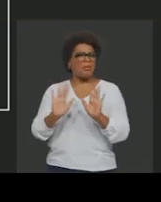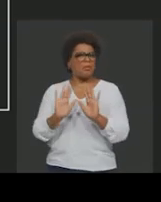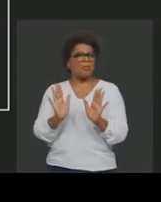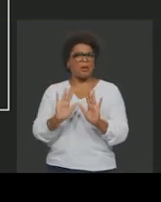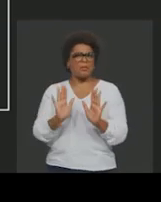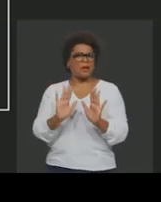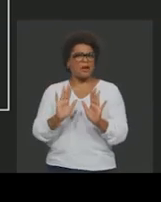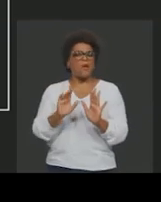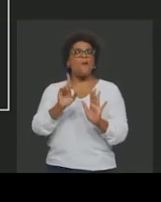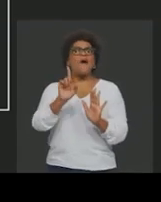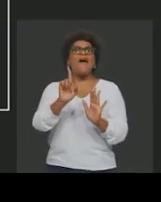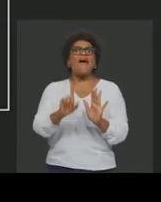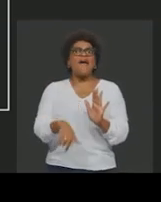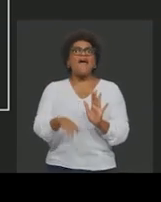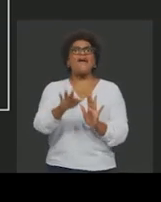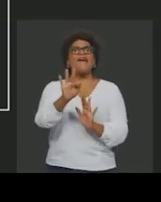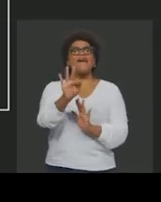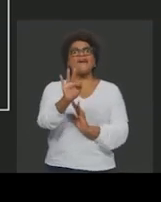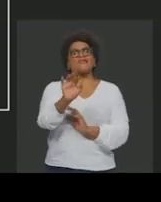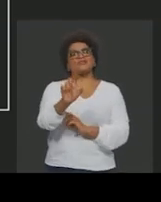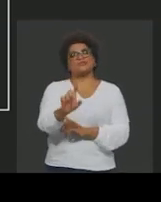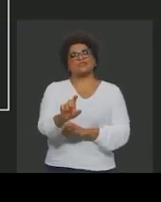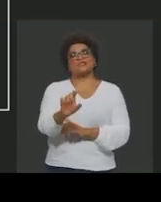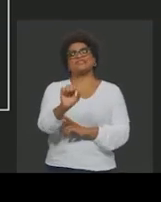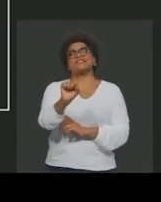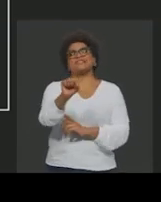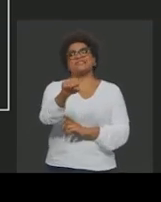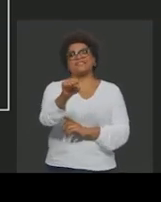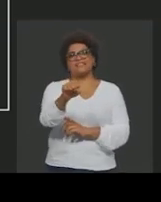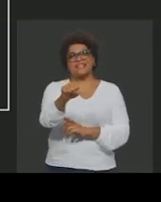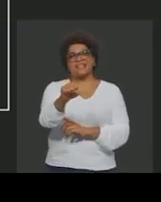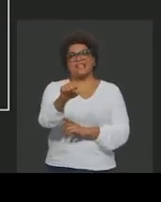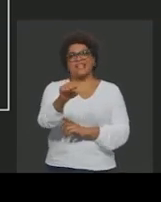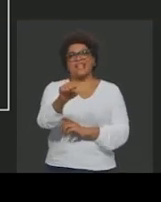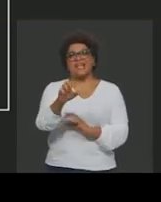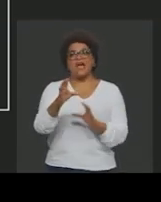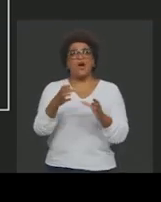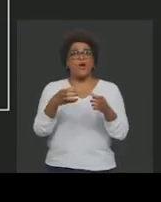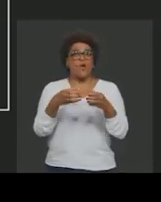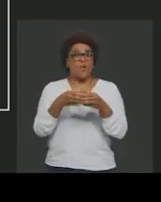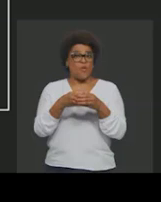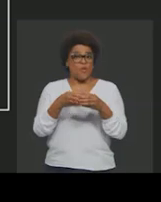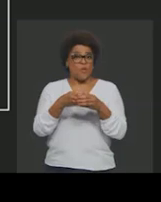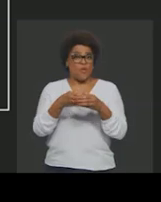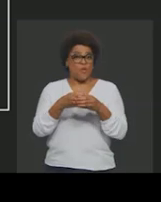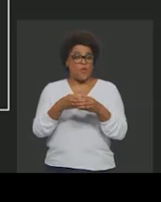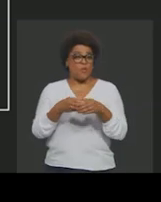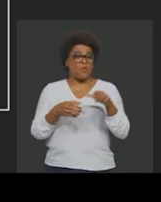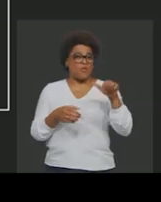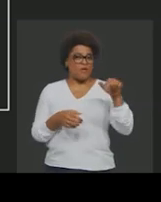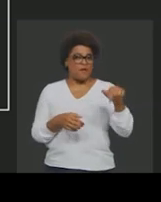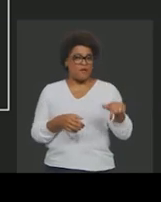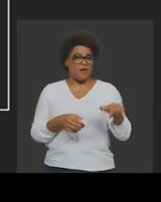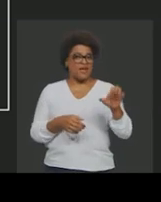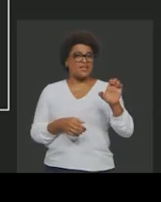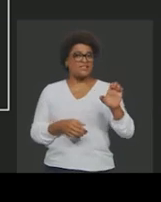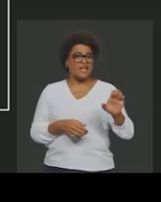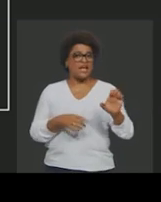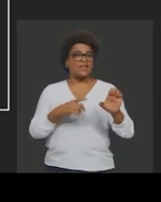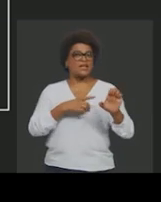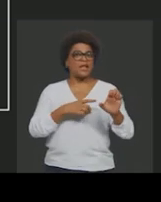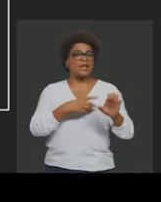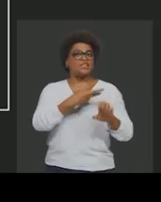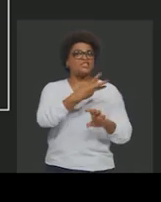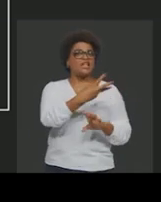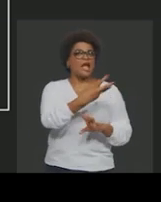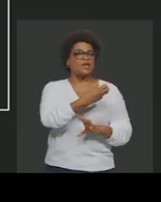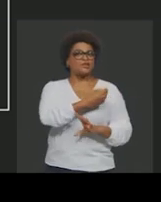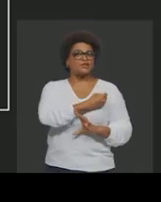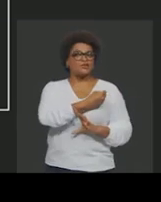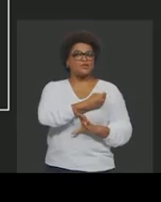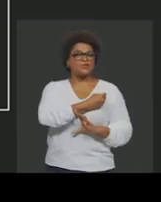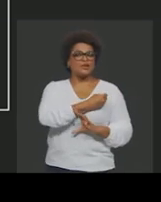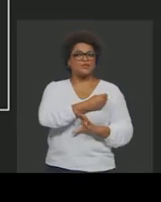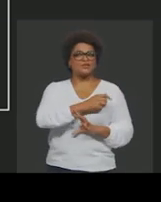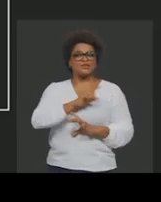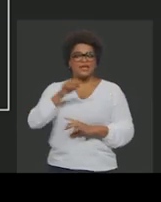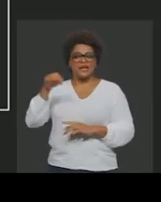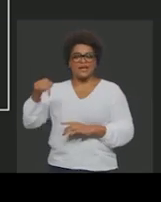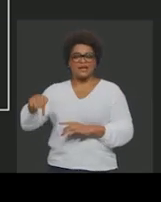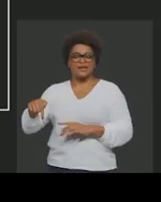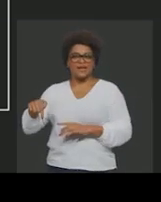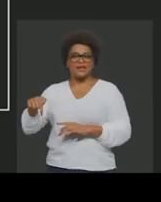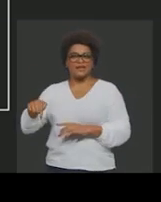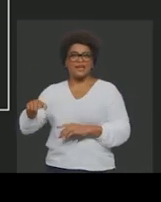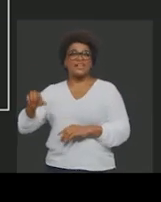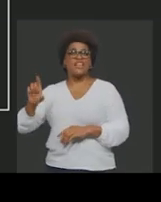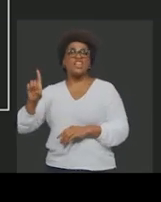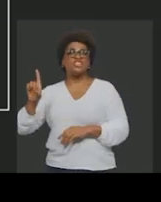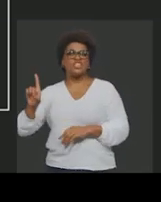função. Aliás, gente, como o conjunto da esquerda tem 3 e o da direita tem 2, necessariamente vai repetir, né?